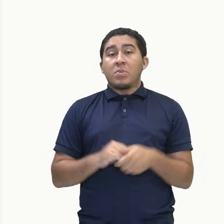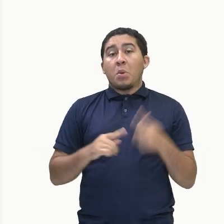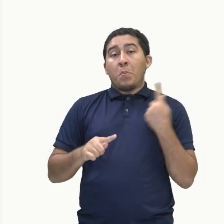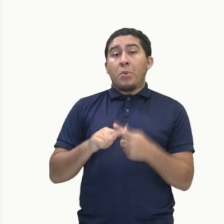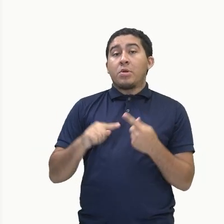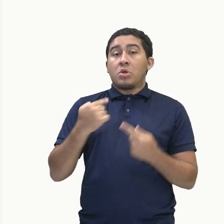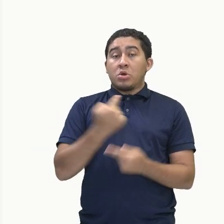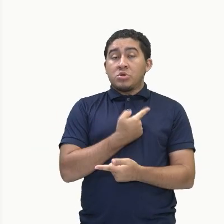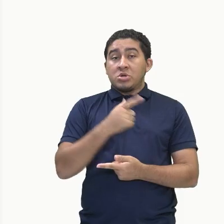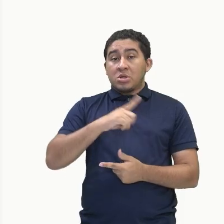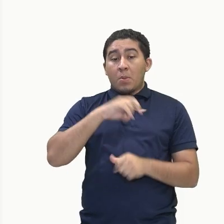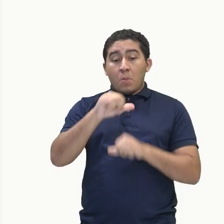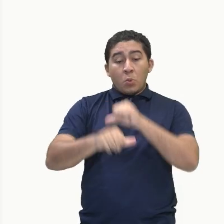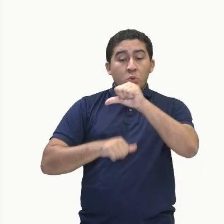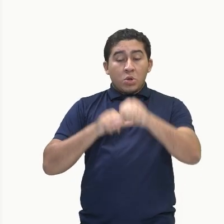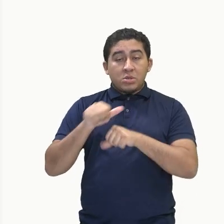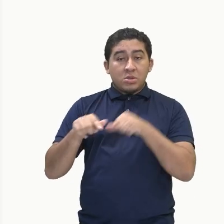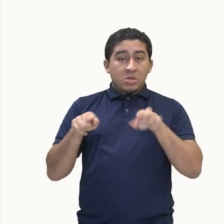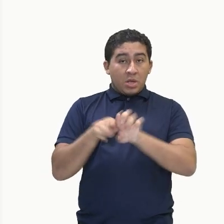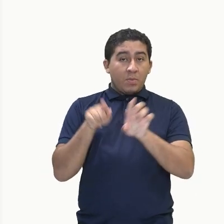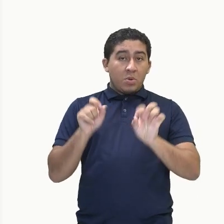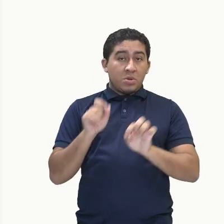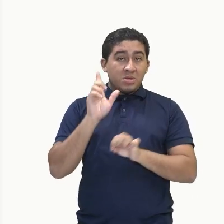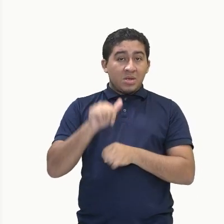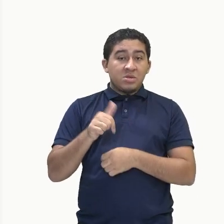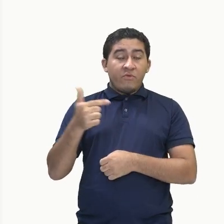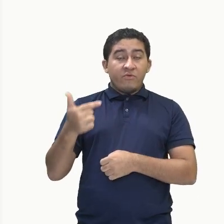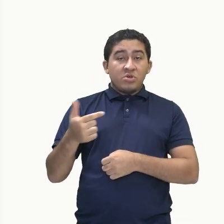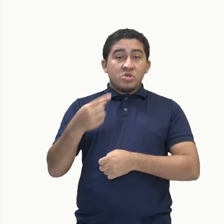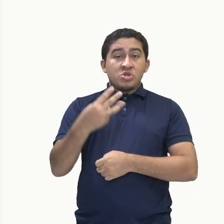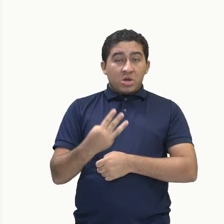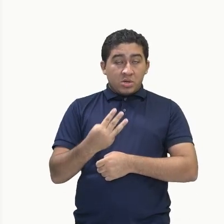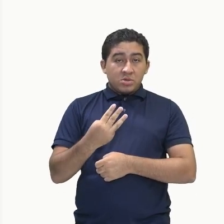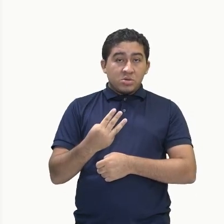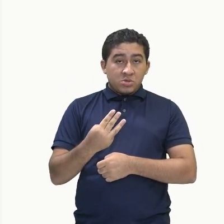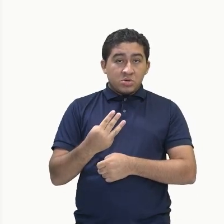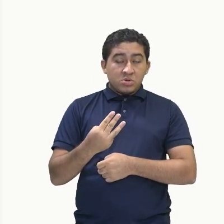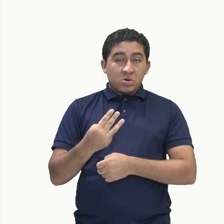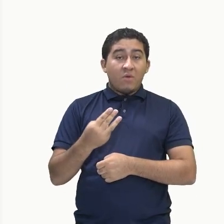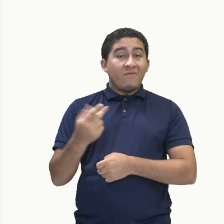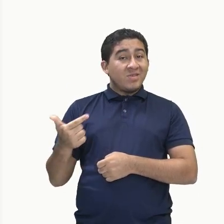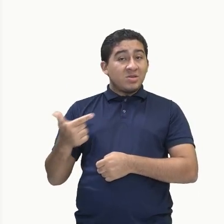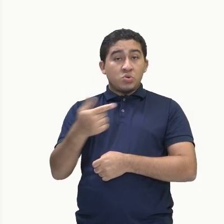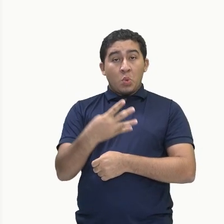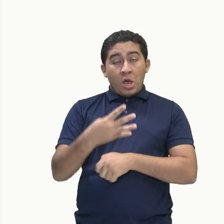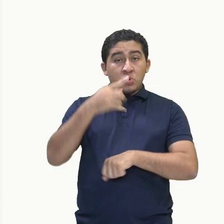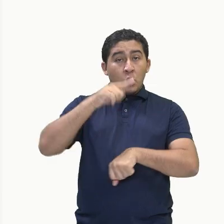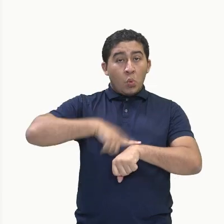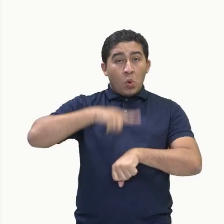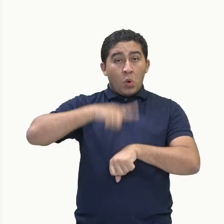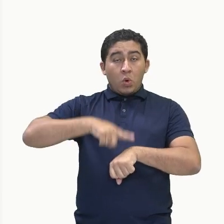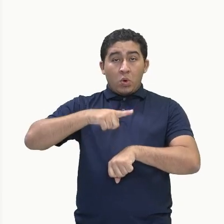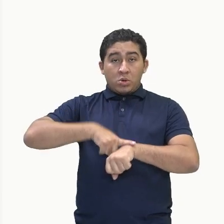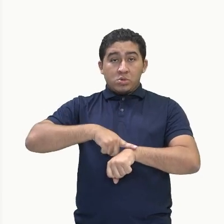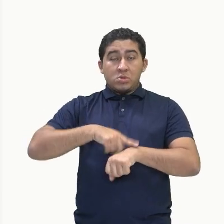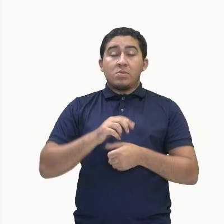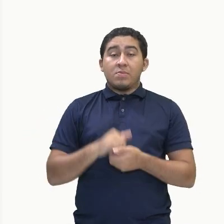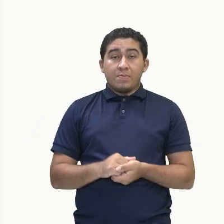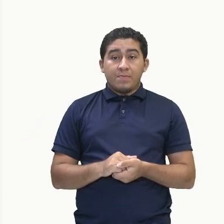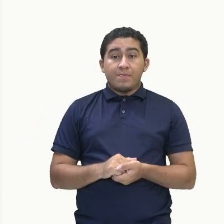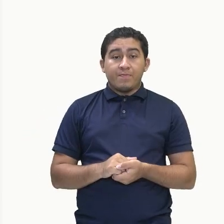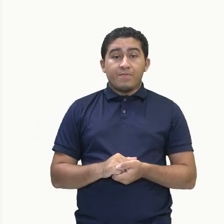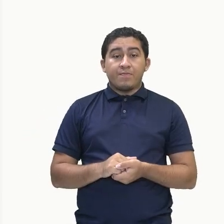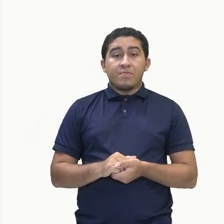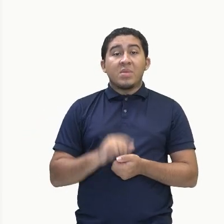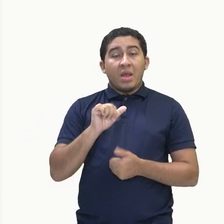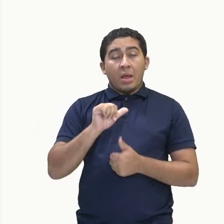a mudança desses 23 fusos, né? 24 fusos, que vai ser a mudança de um